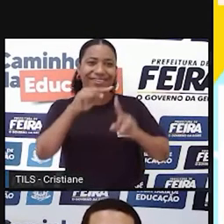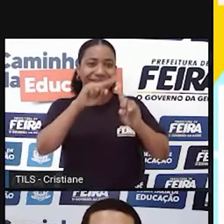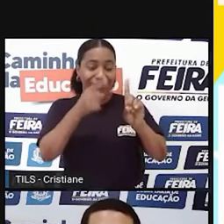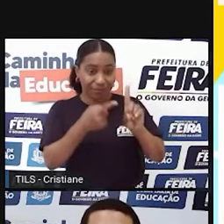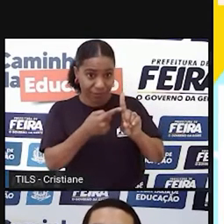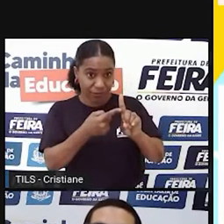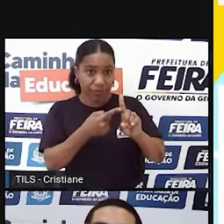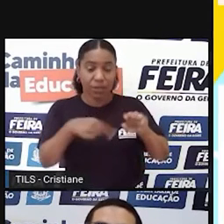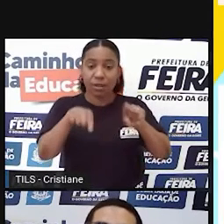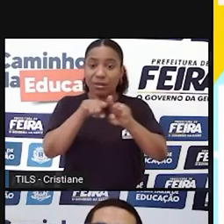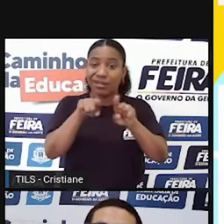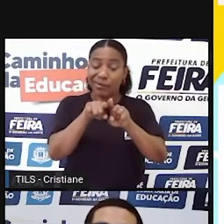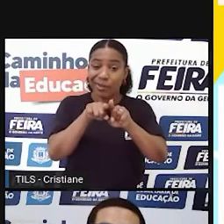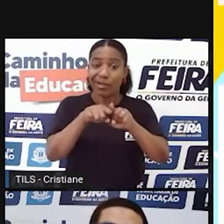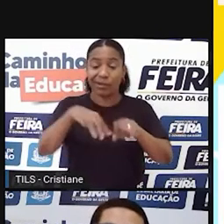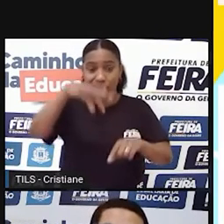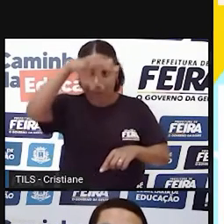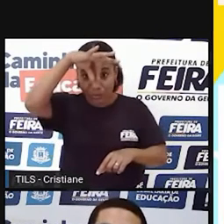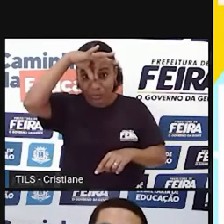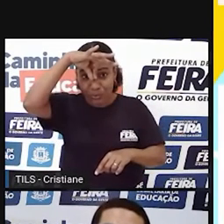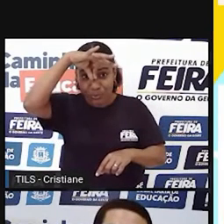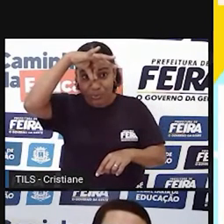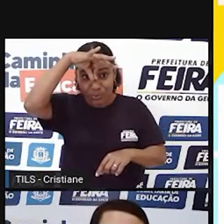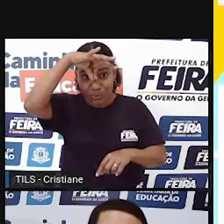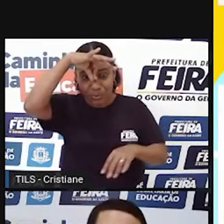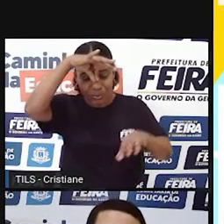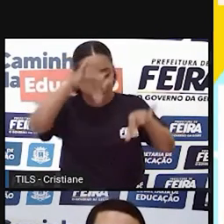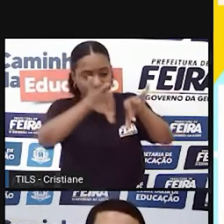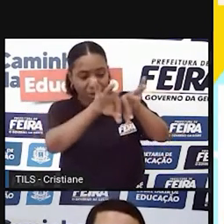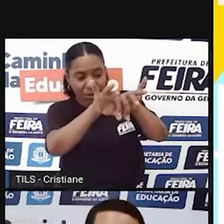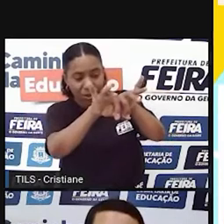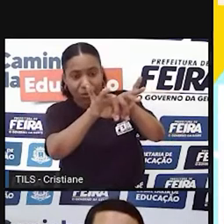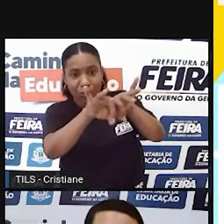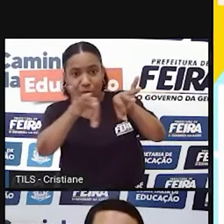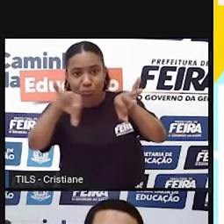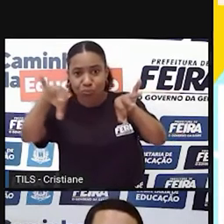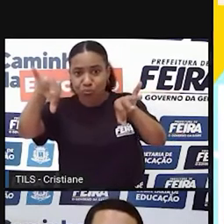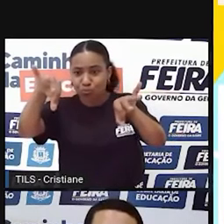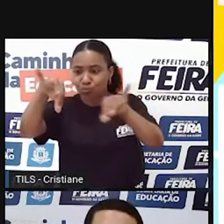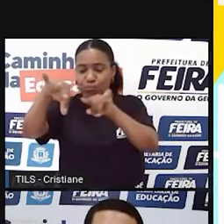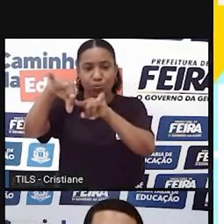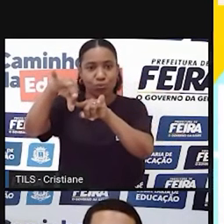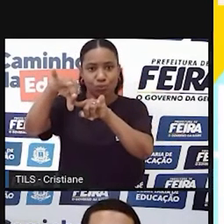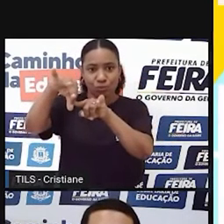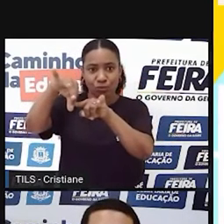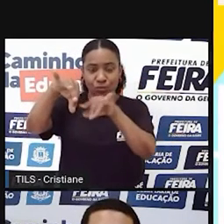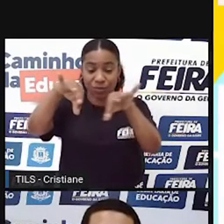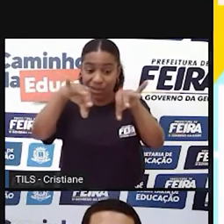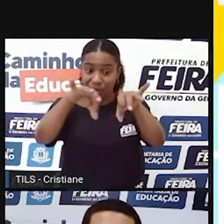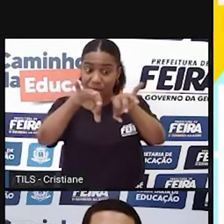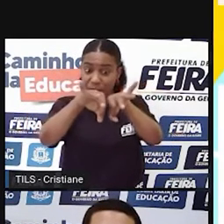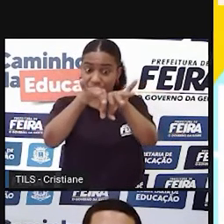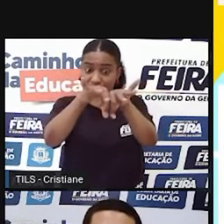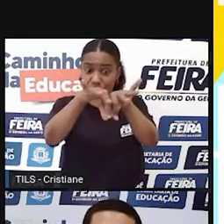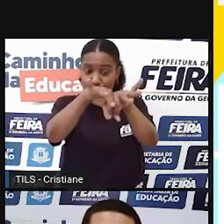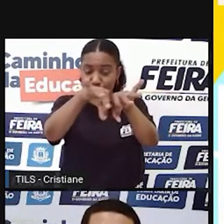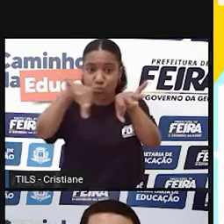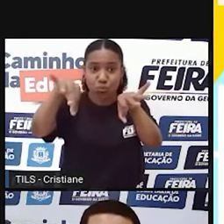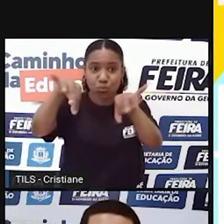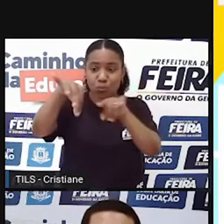canal vaginal, ou vagina, e do lado de fora do corpo tem a vulva, que tem os grandes lábios, pequenos